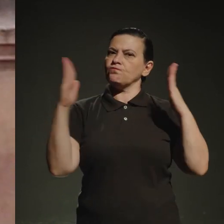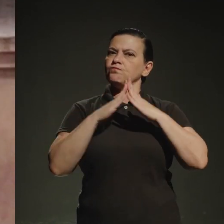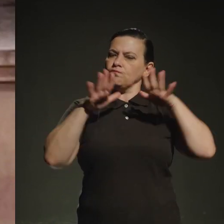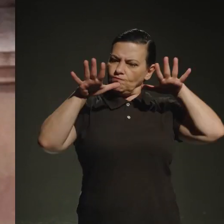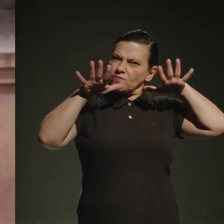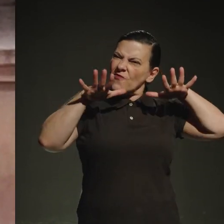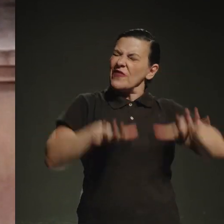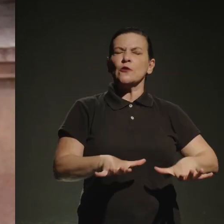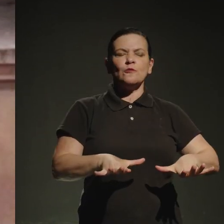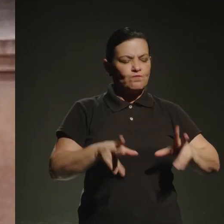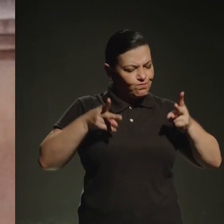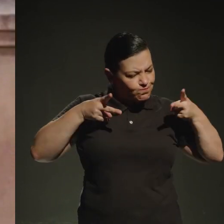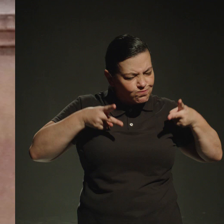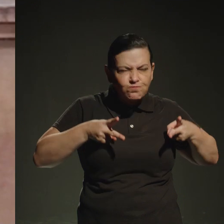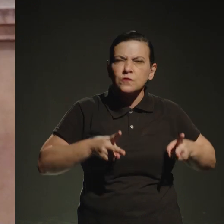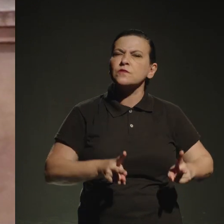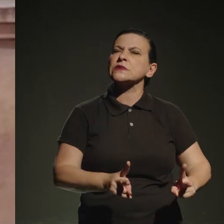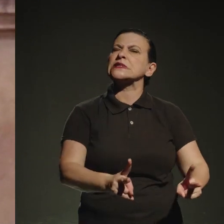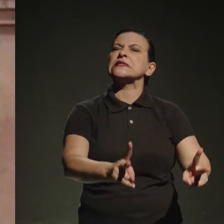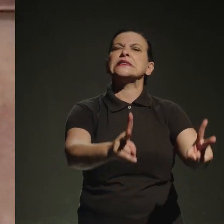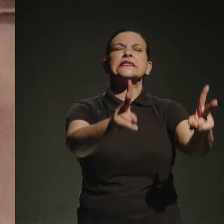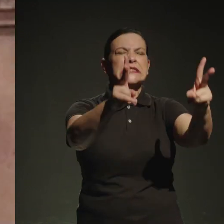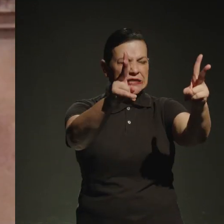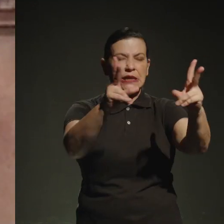aqui essas quatro paredes,